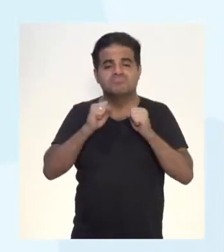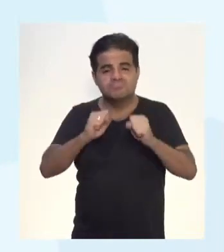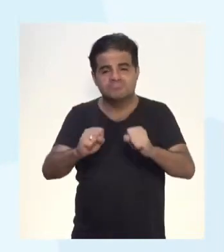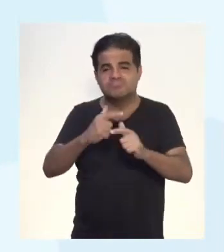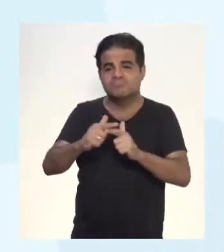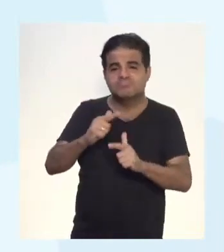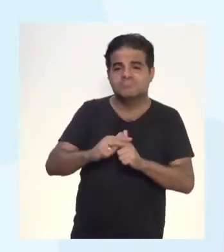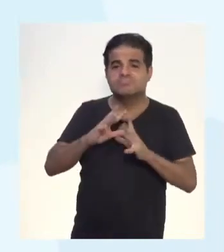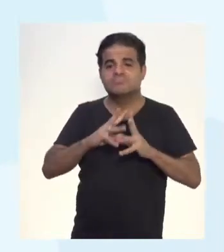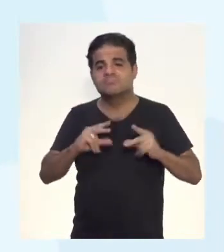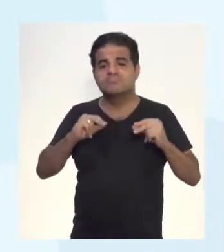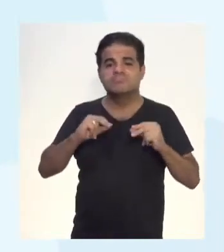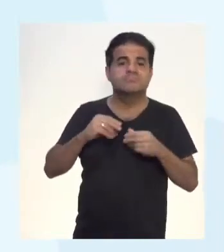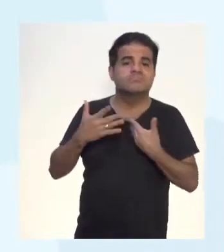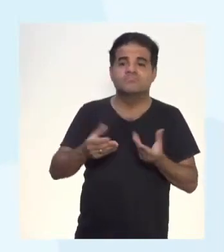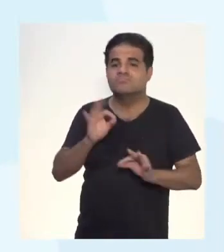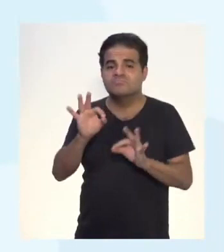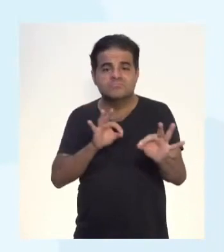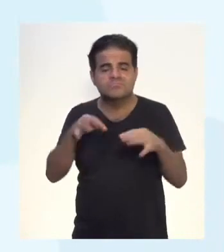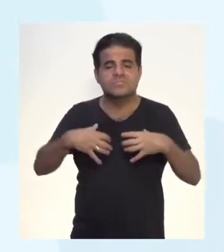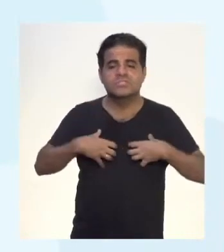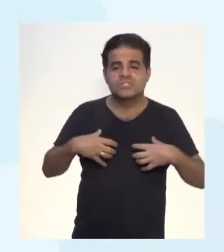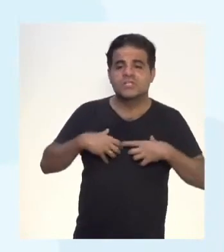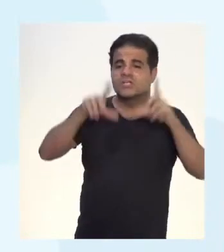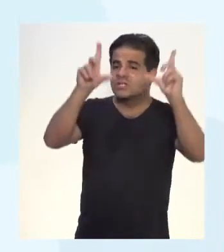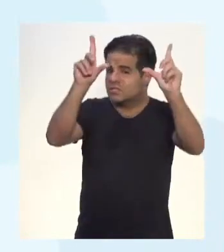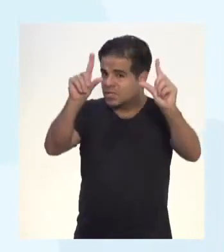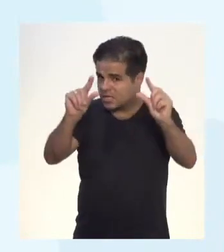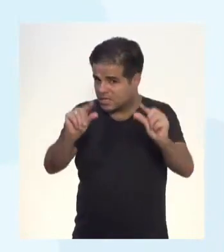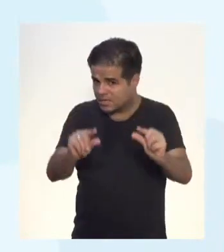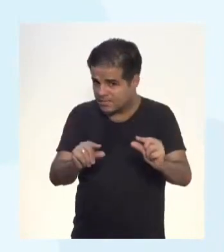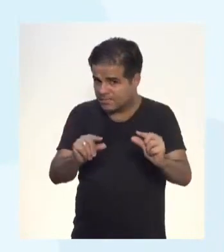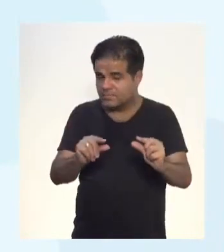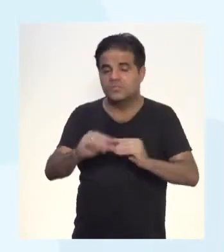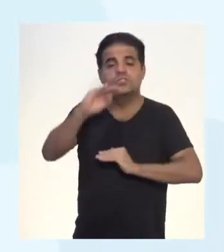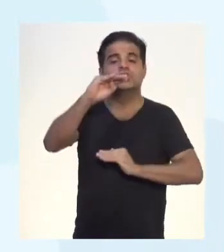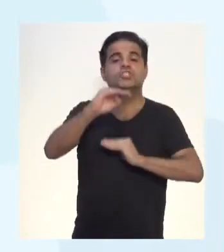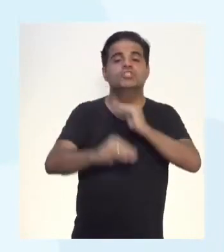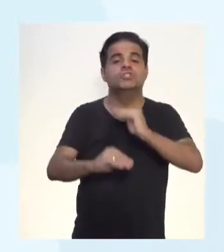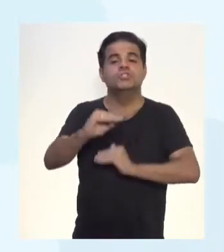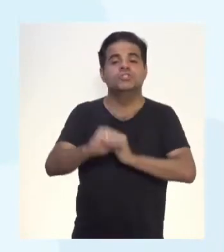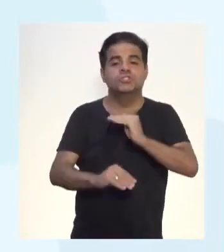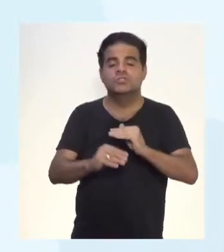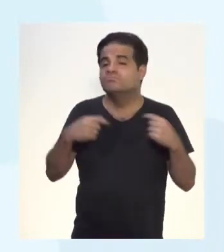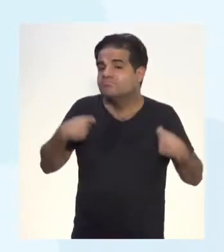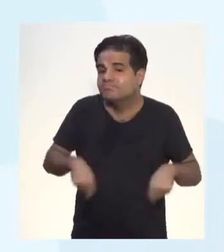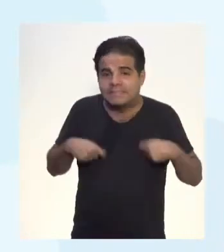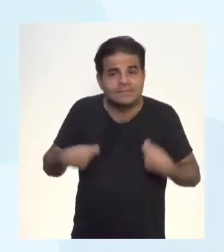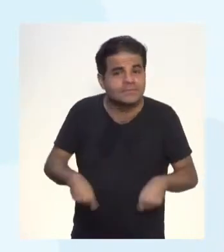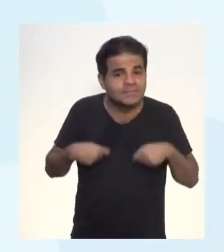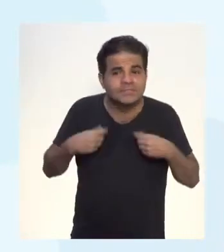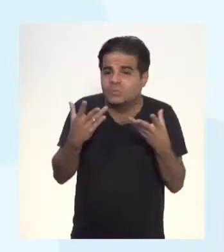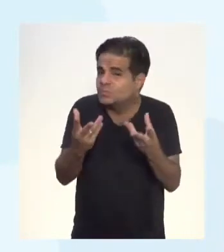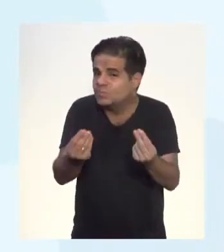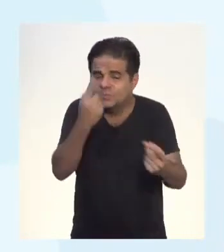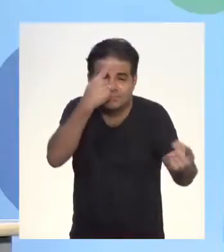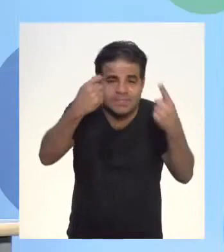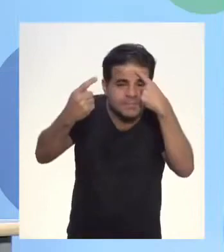as soluções, né, ou as maneiras de diminuir esses níveis de desigualdade? E a gente está precisando muito de